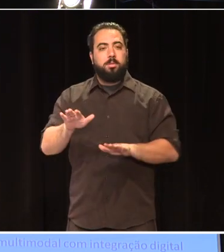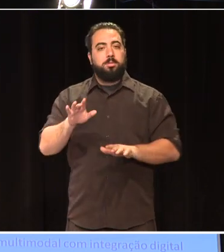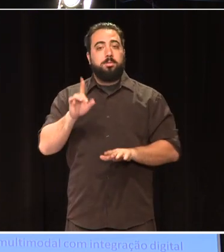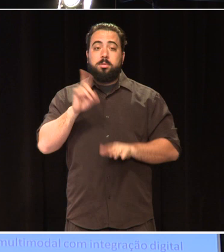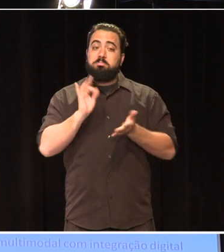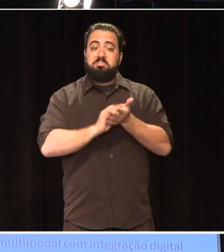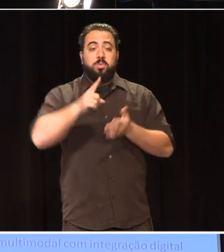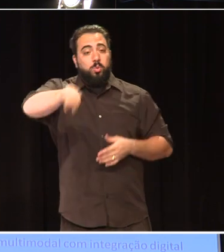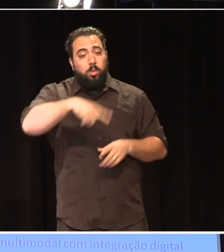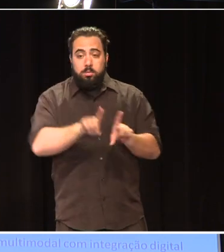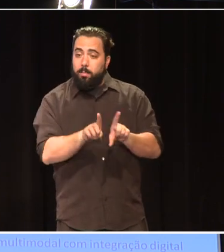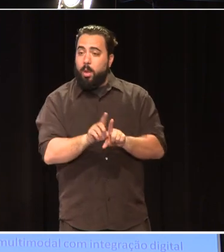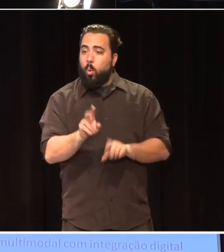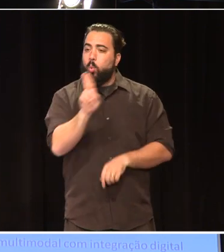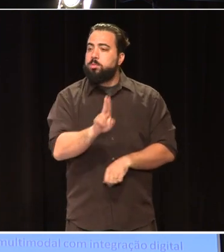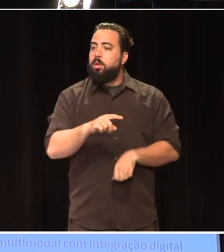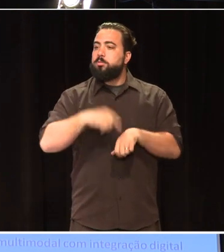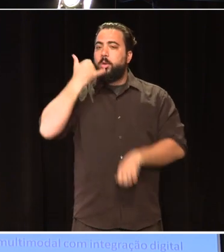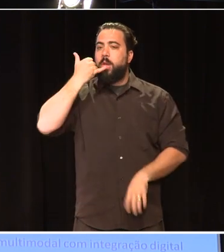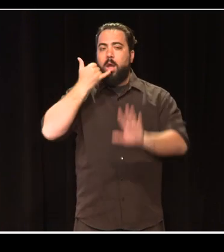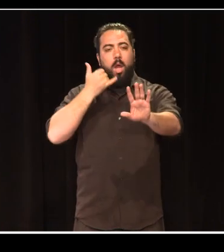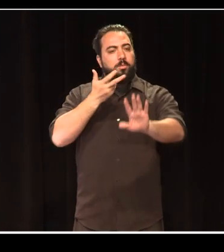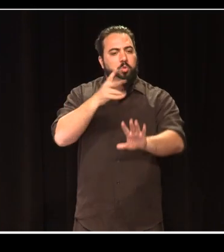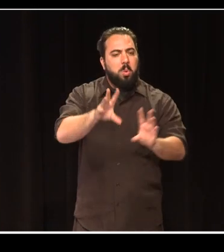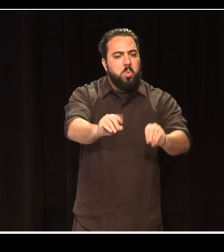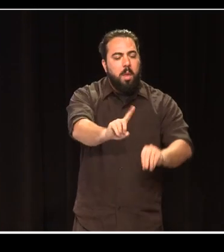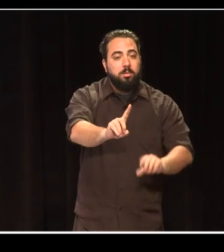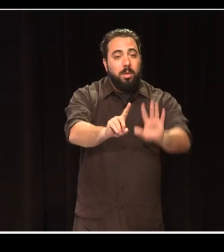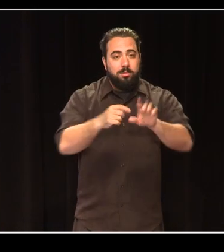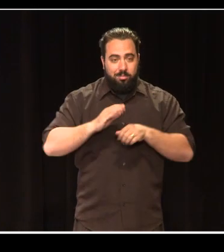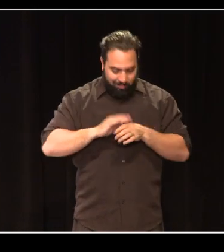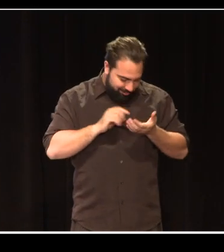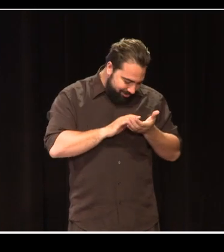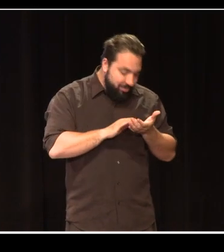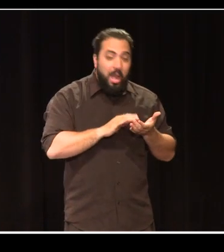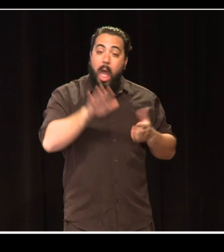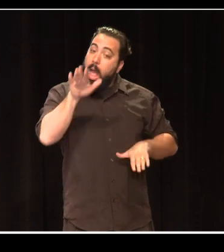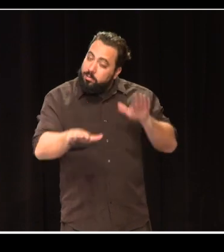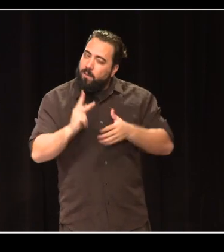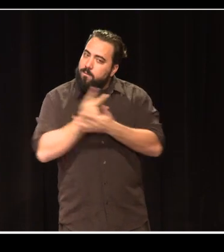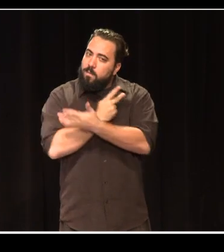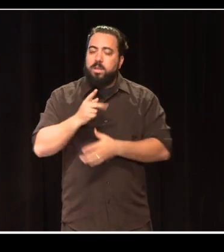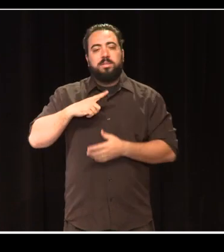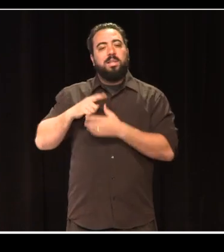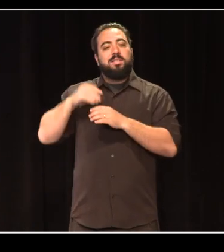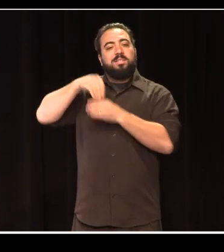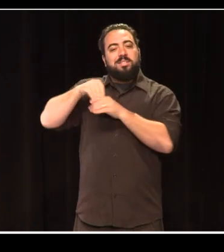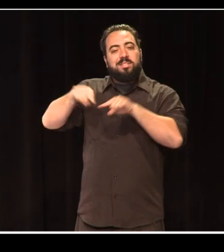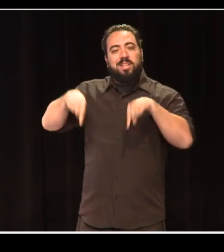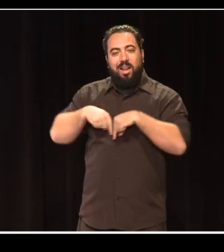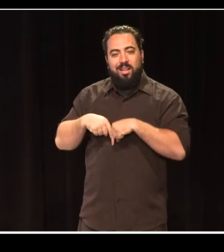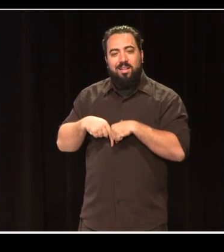mexendo no celular. Né, e a gente fala para o aluno, não mexe, mas a gente mexe. Né, inclusive dentro de sala de aula, às vezes. Então, assim, a gente